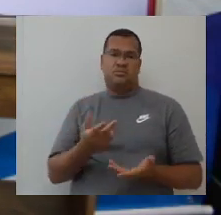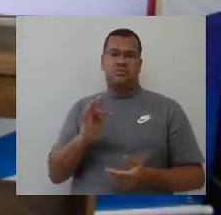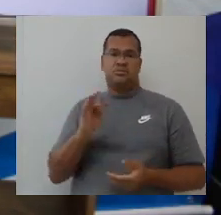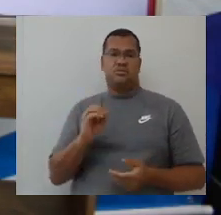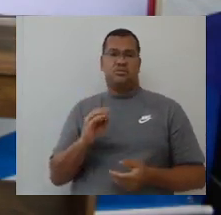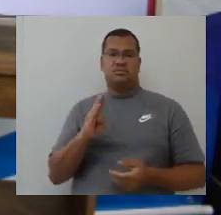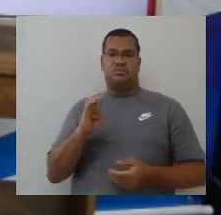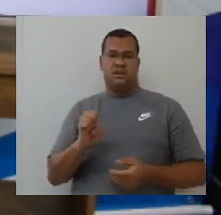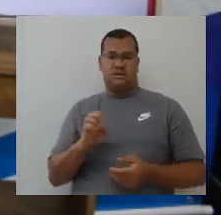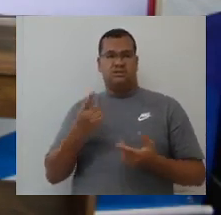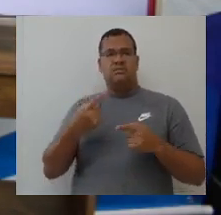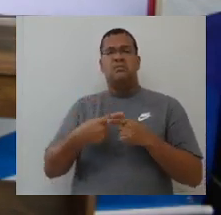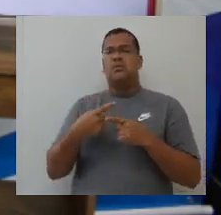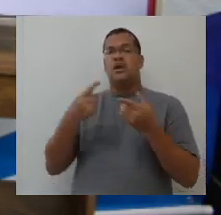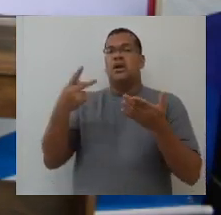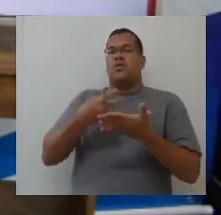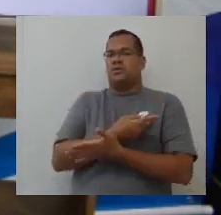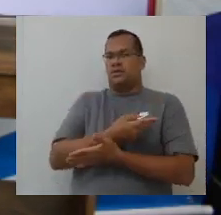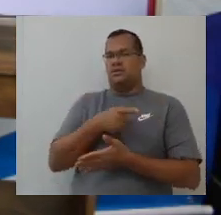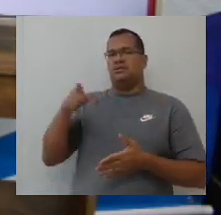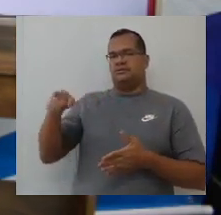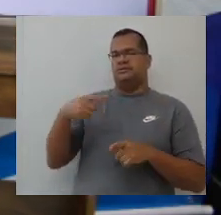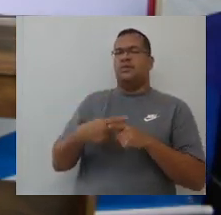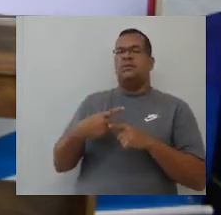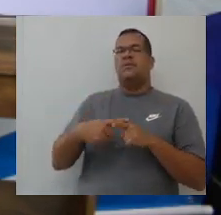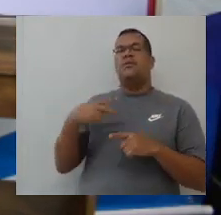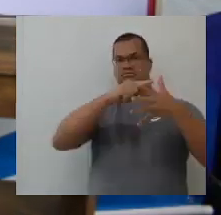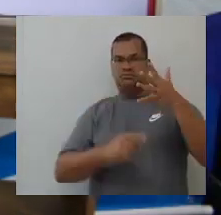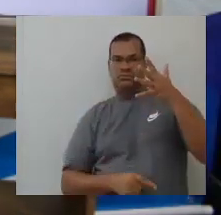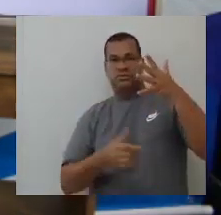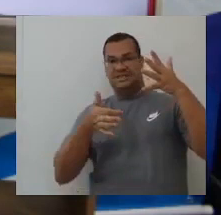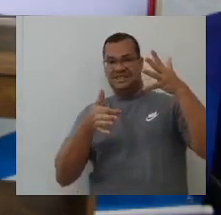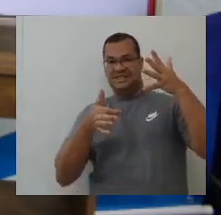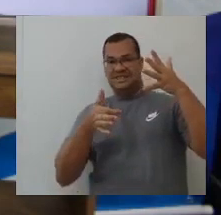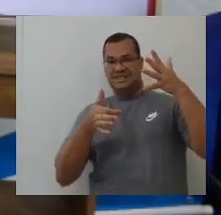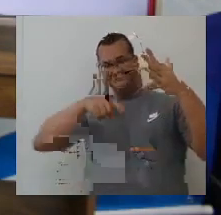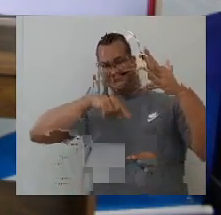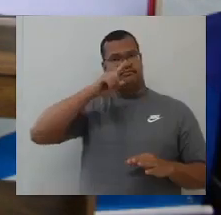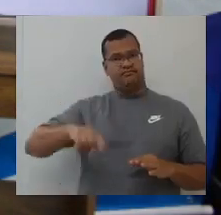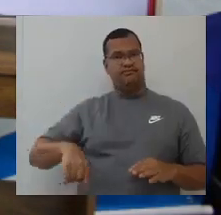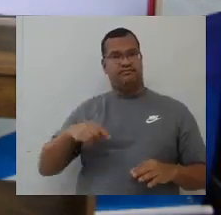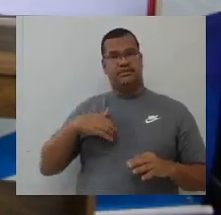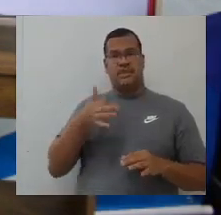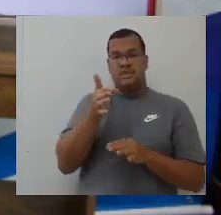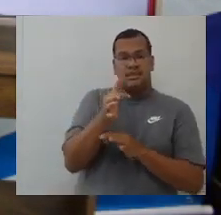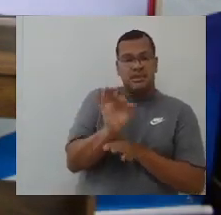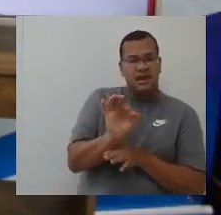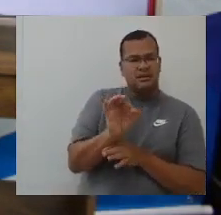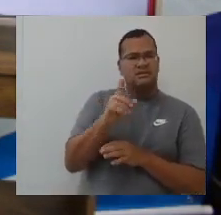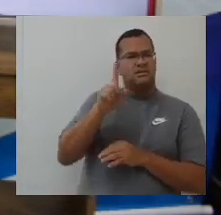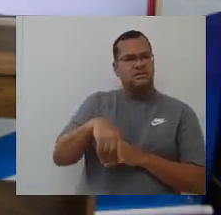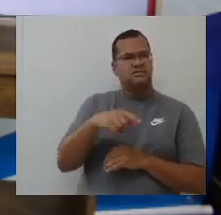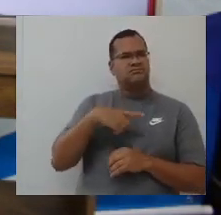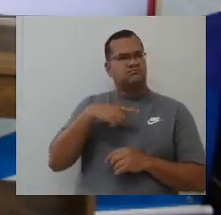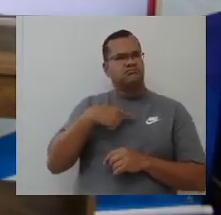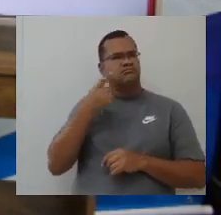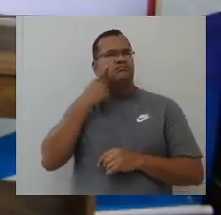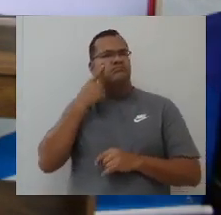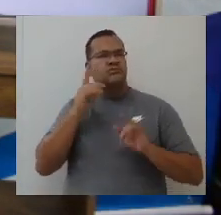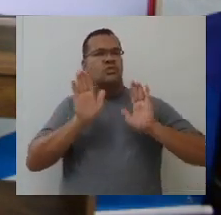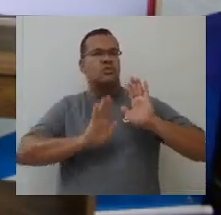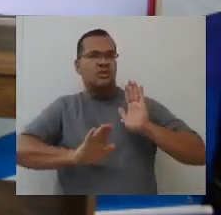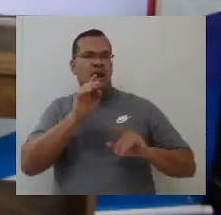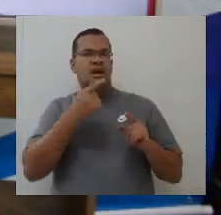Rafael? Isso acontece porque verbo to be, Rafael, estão classificados como atenção ali, como um